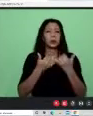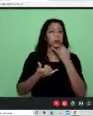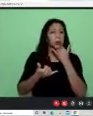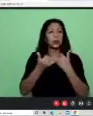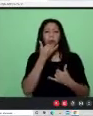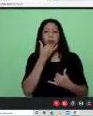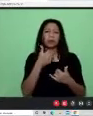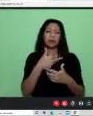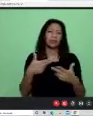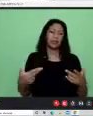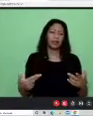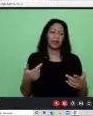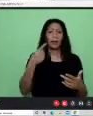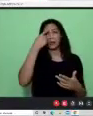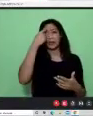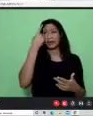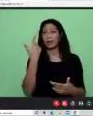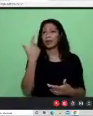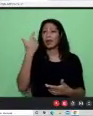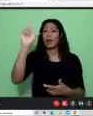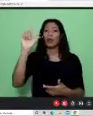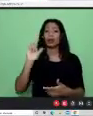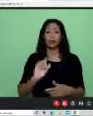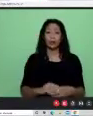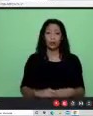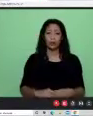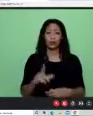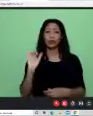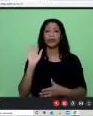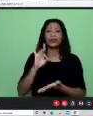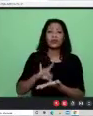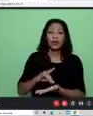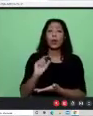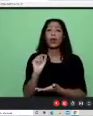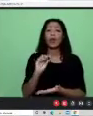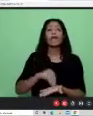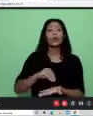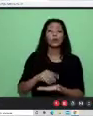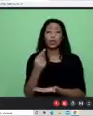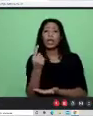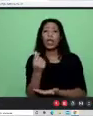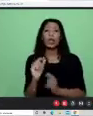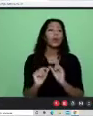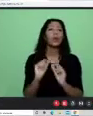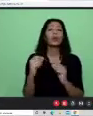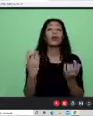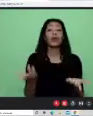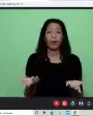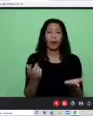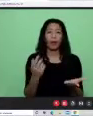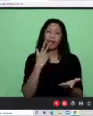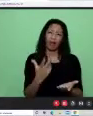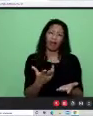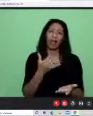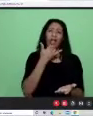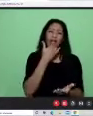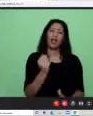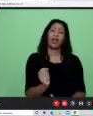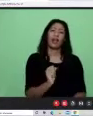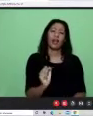que inventar uma outra desculpa, o que realmente aconteceu. Faltou dinheiro? O que foi? Mas essa questão de aumento dentro de